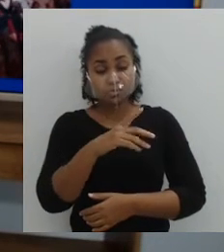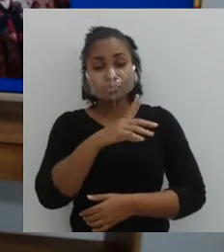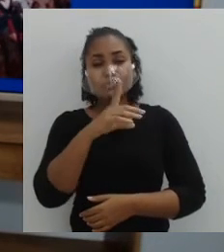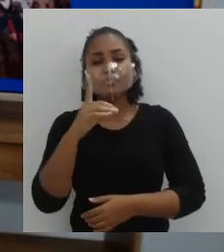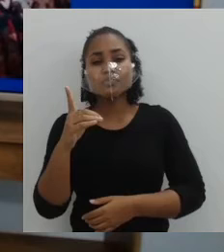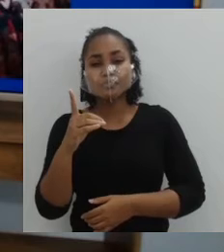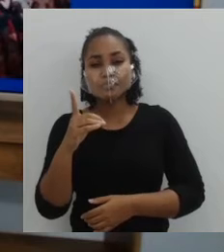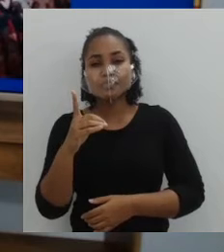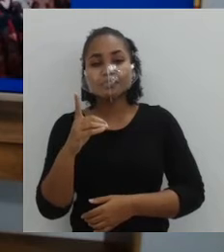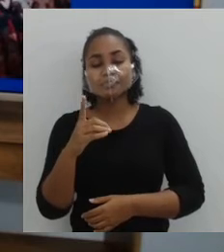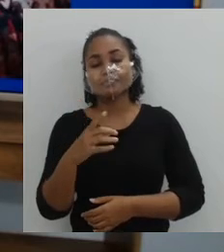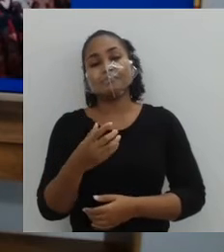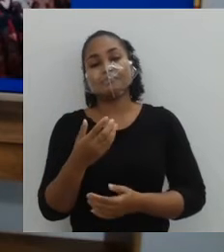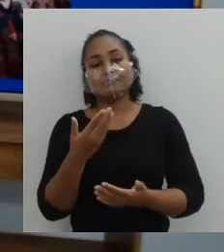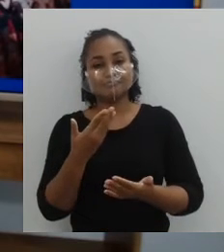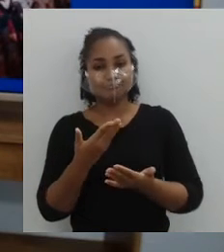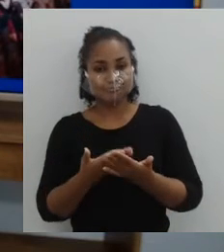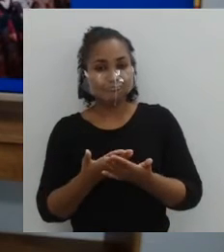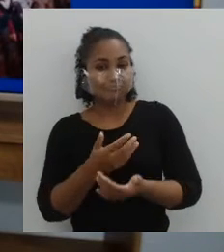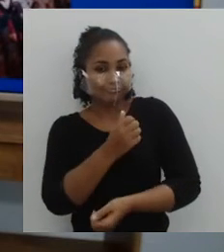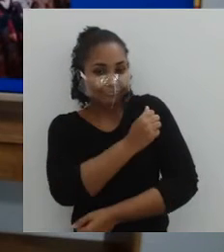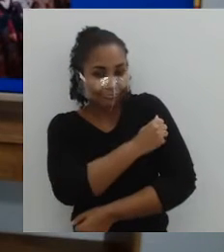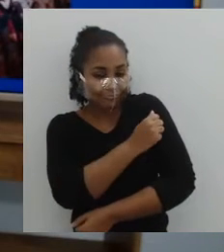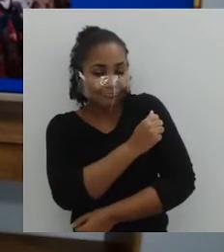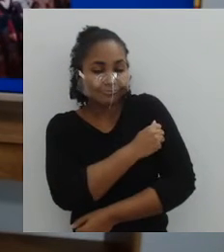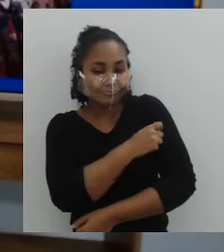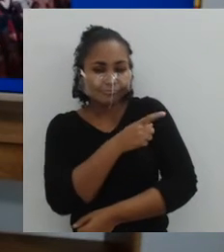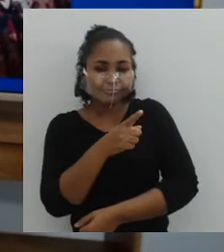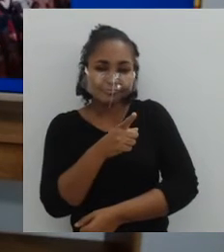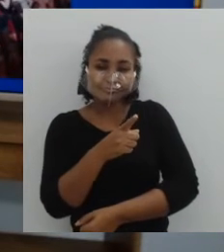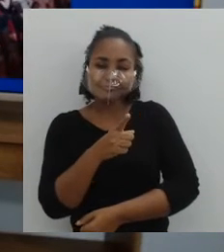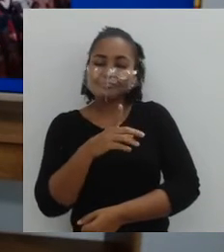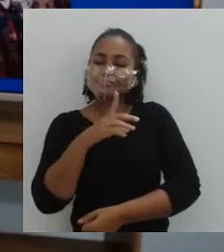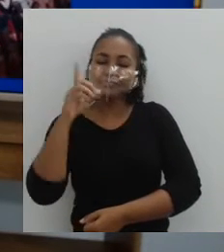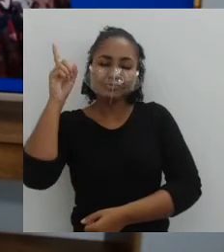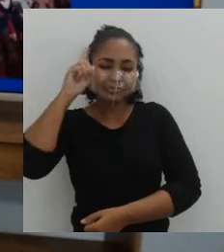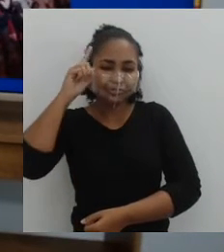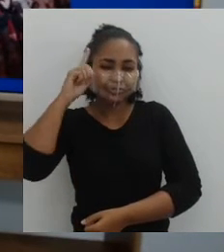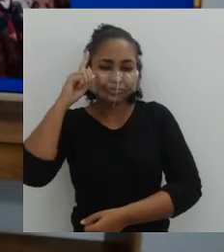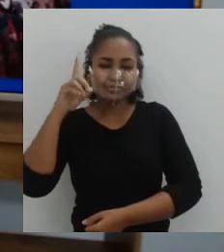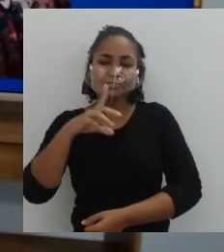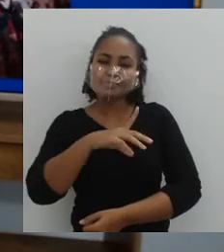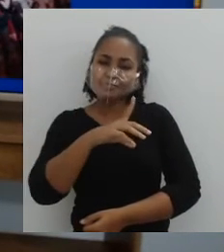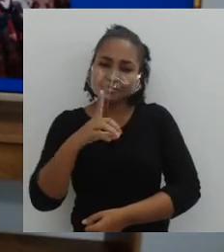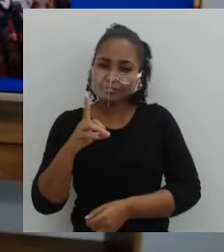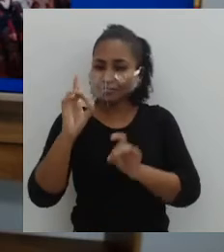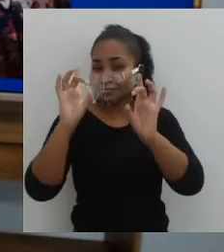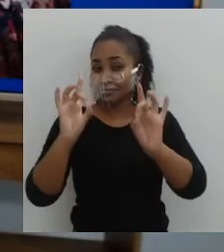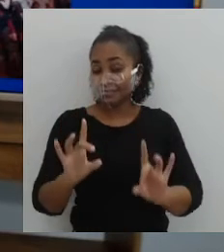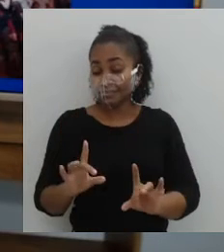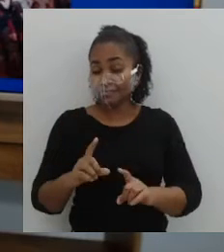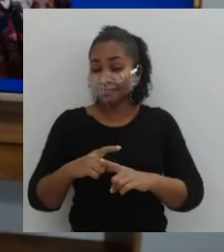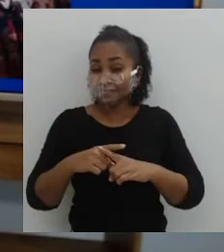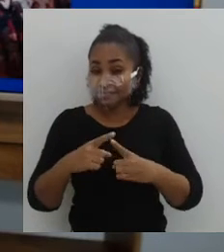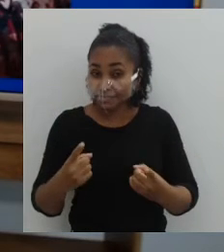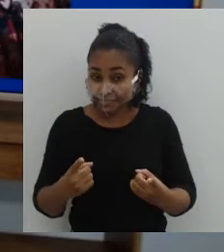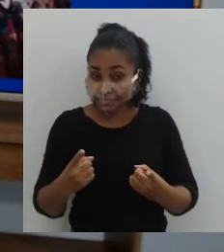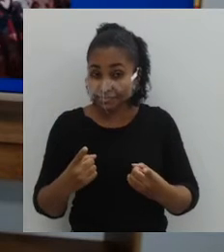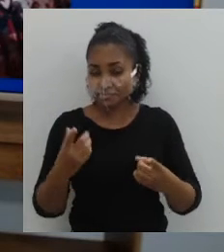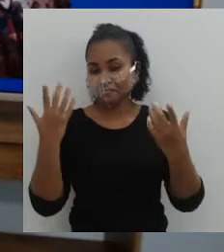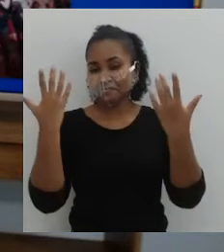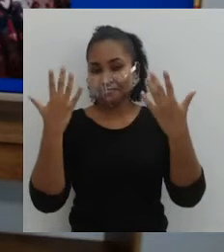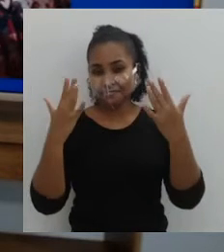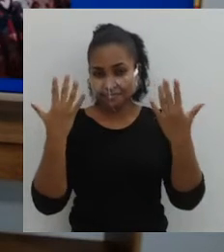dia do estudante. Então, para mim, o dia de vocês é todos os dias. Mas a